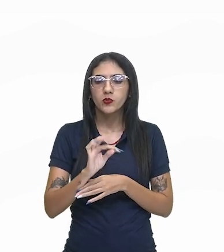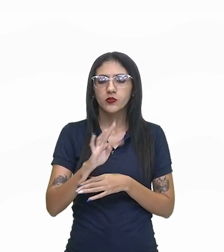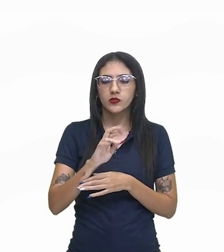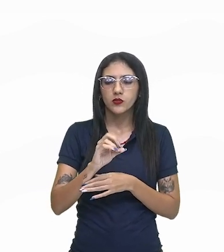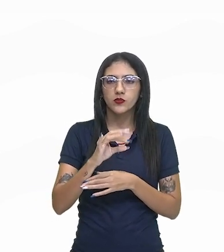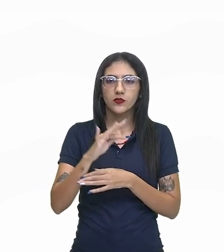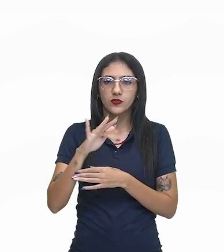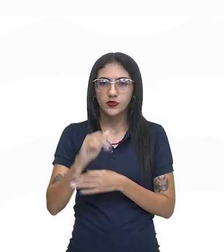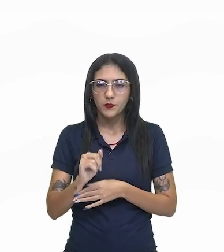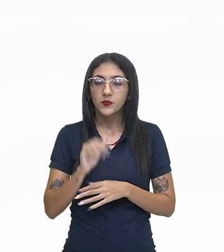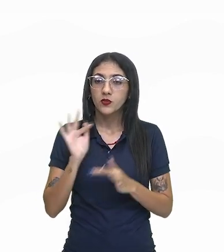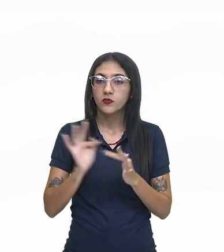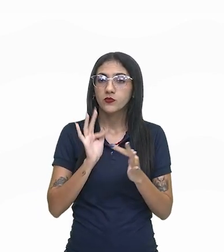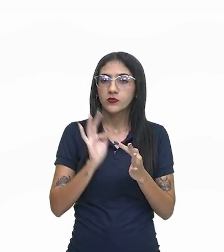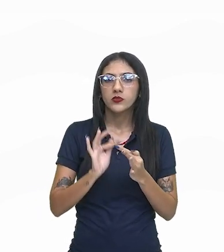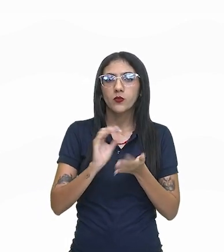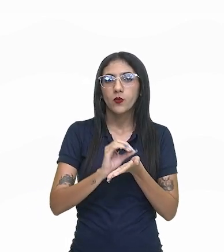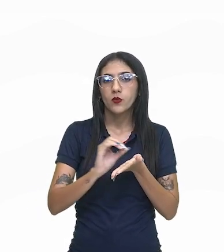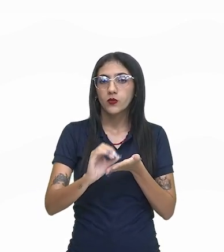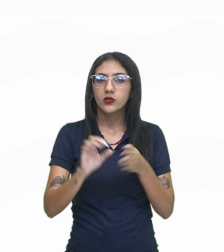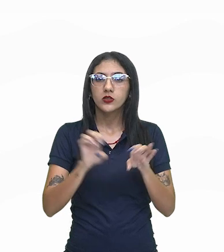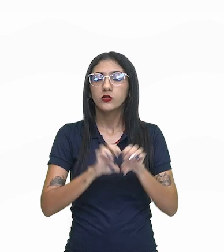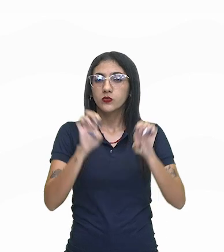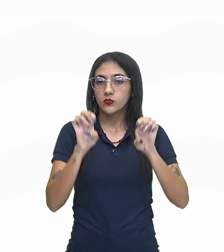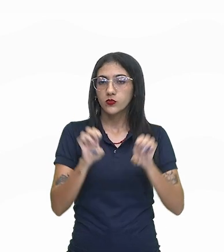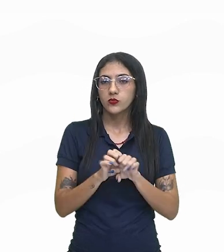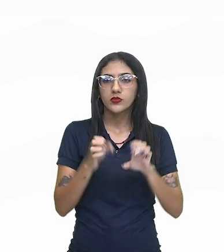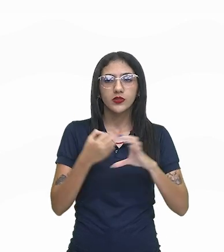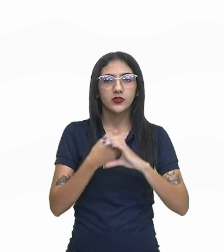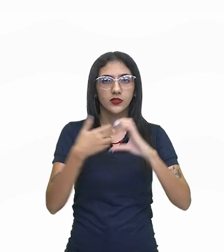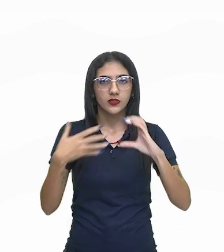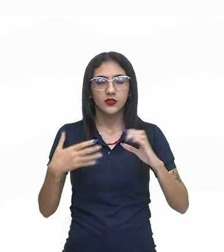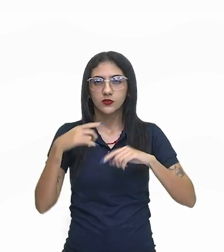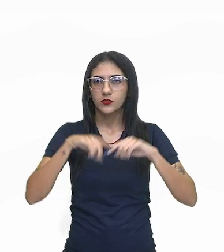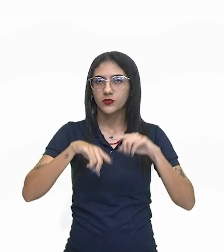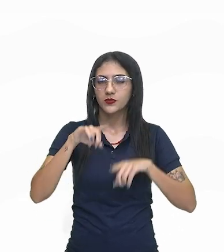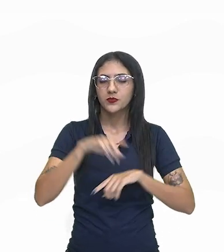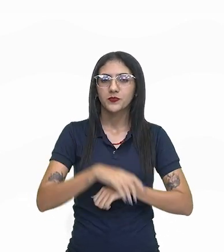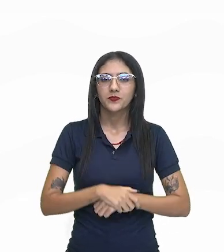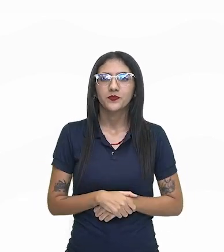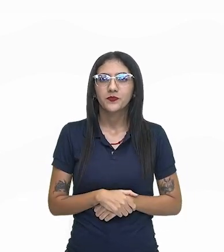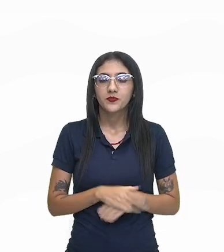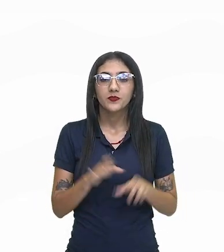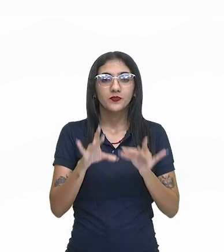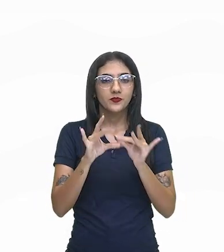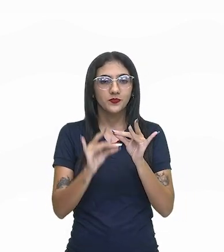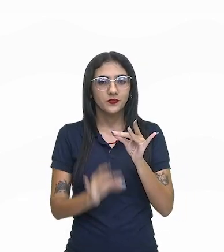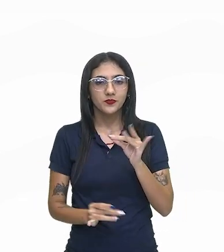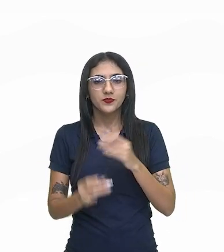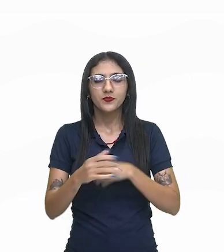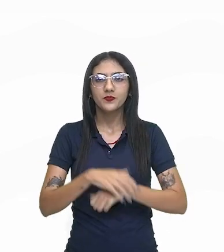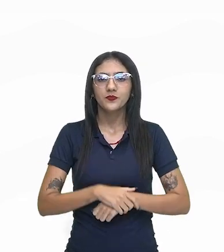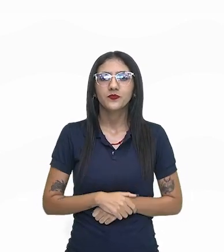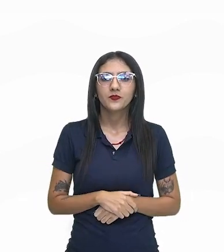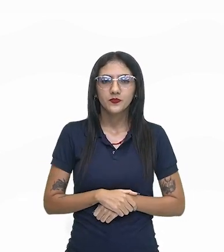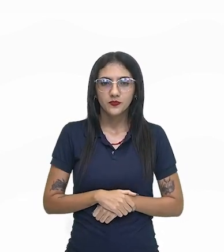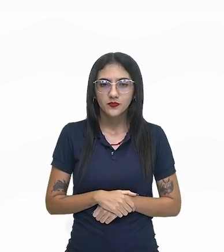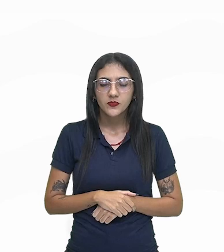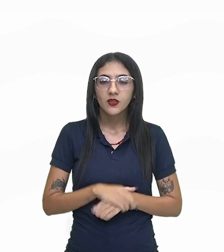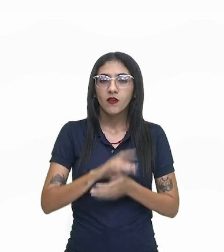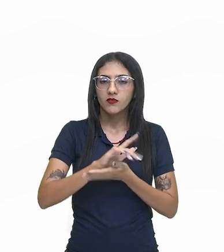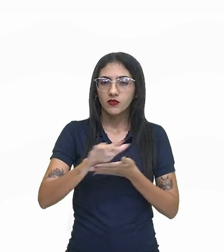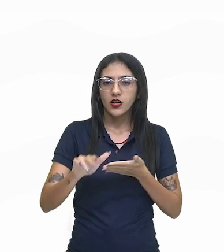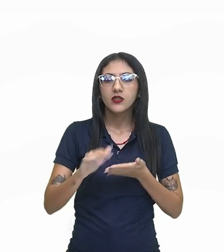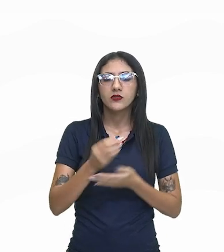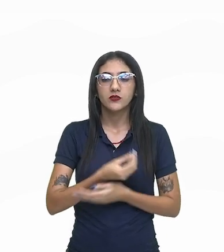trófica, funções orgânicas, estrutura e propriedades dos materiais, detalhamento do objeto, os seres